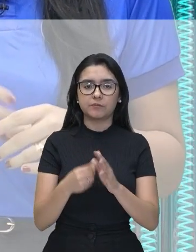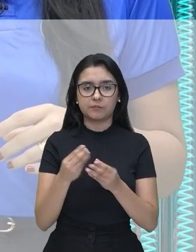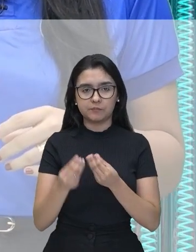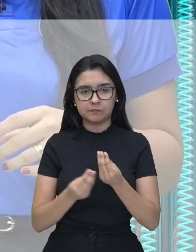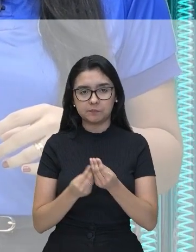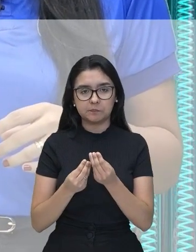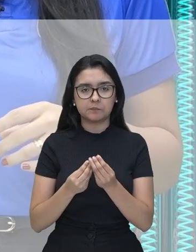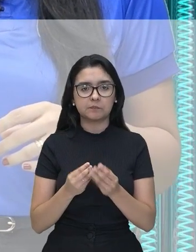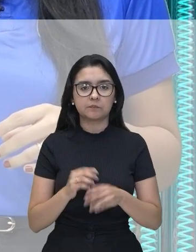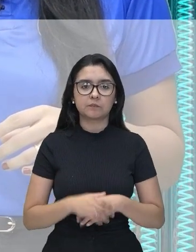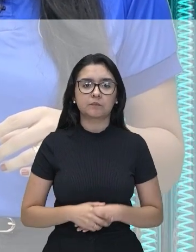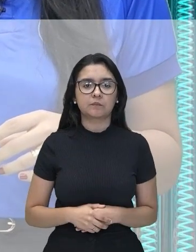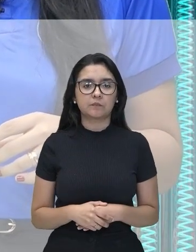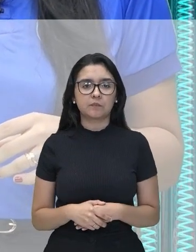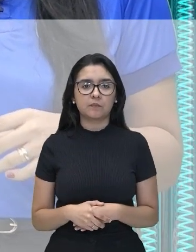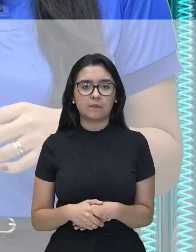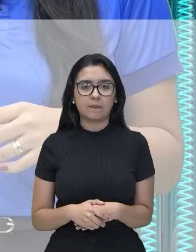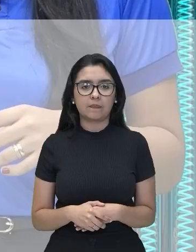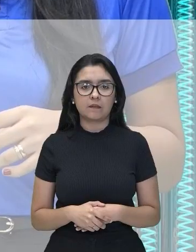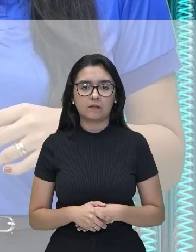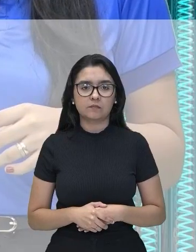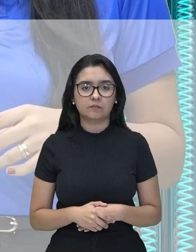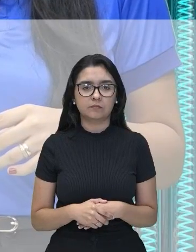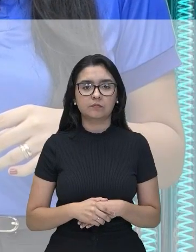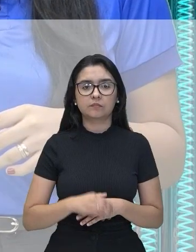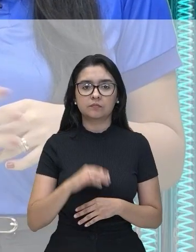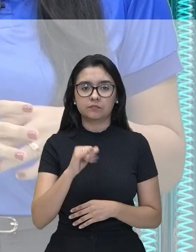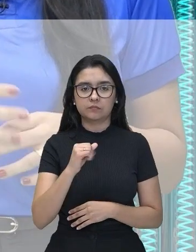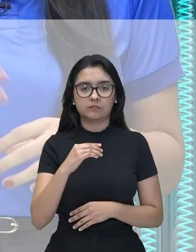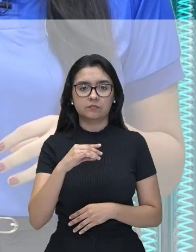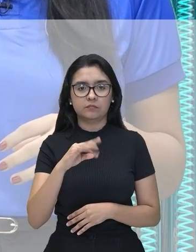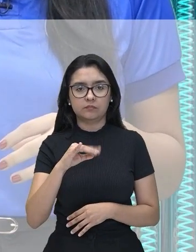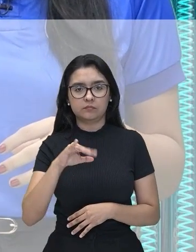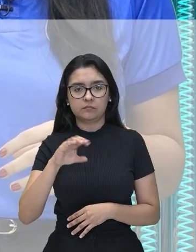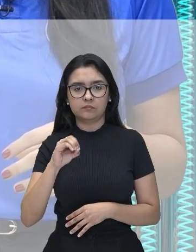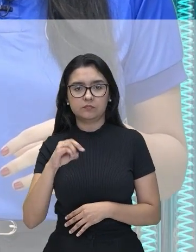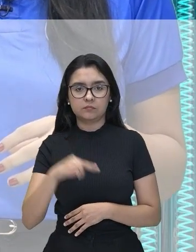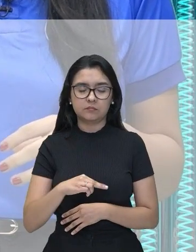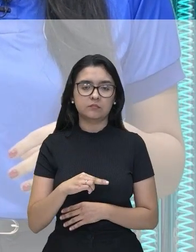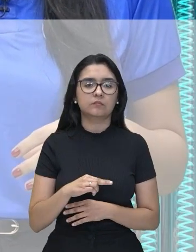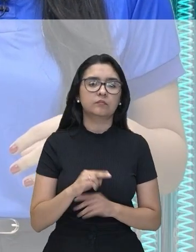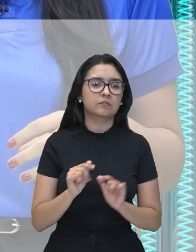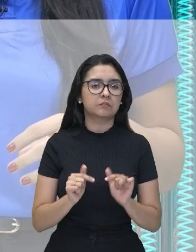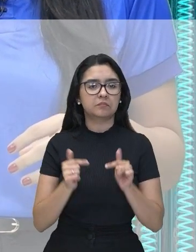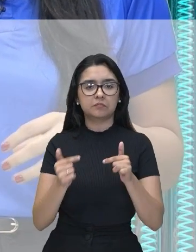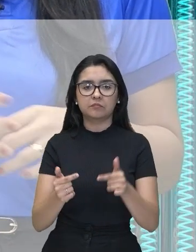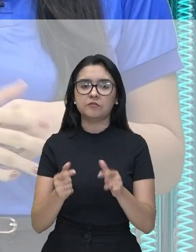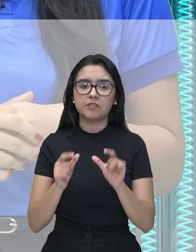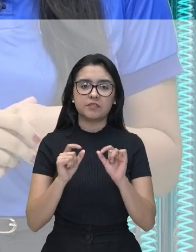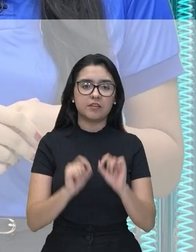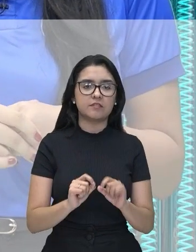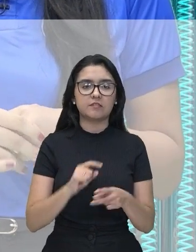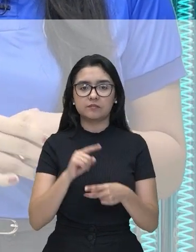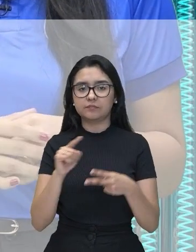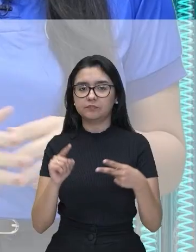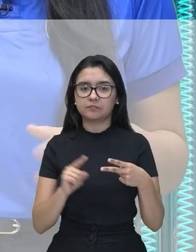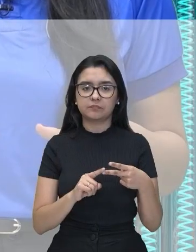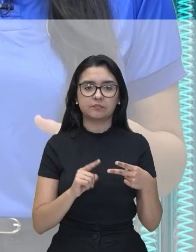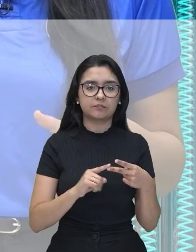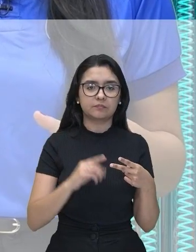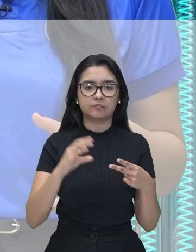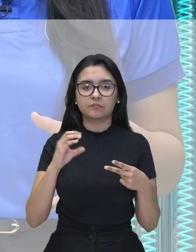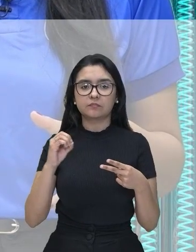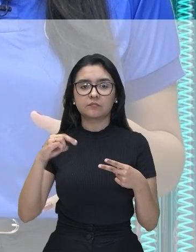Então, action significa ação, construction, construção. Se eu deixo